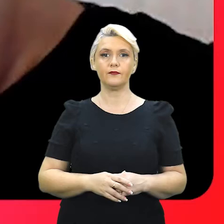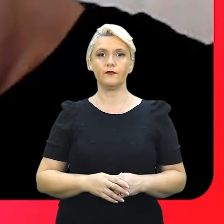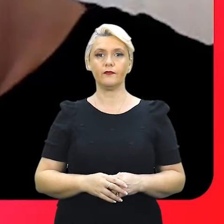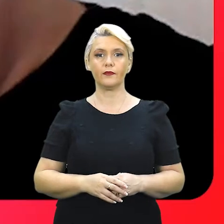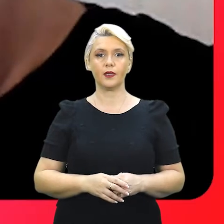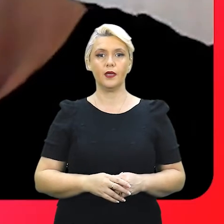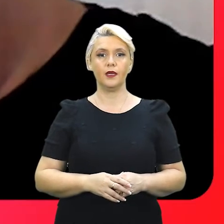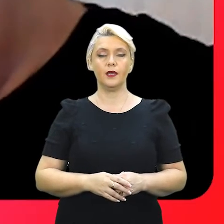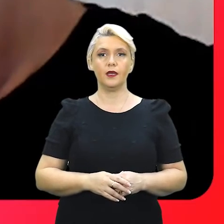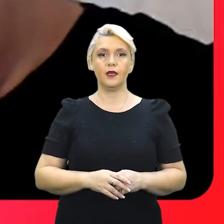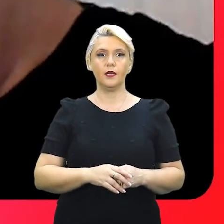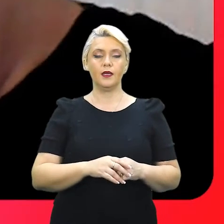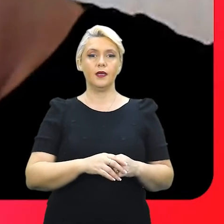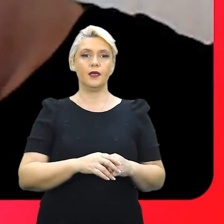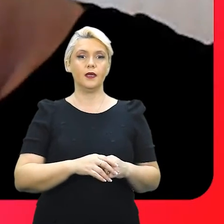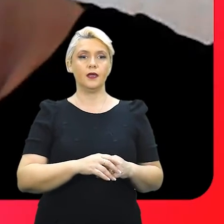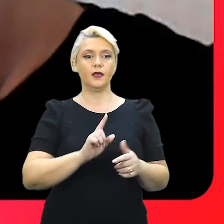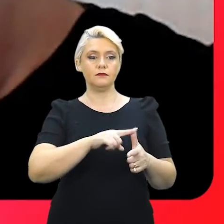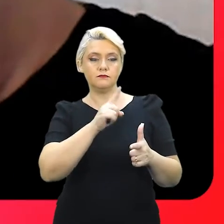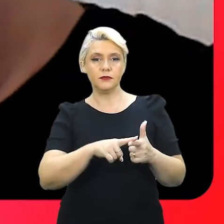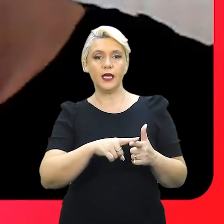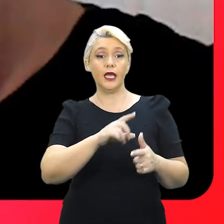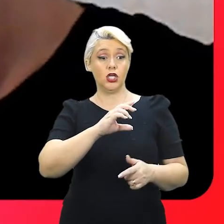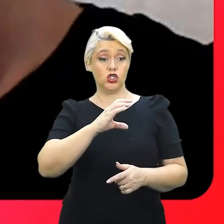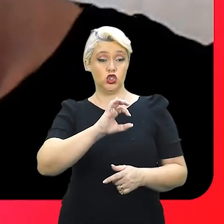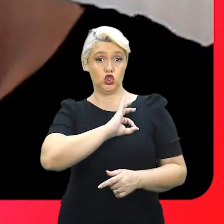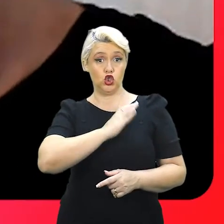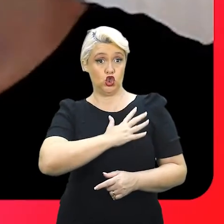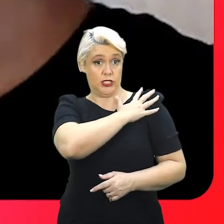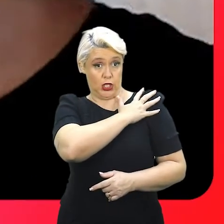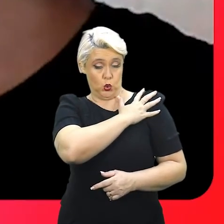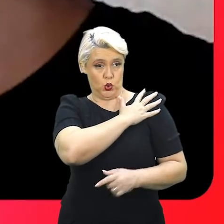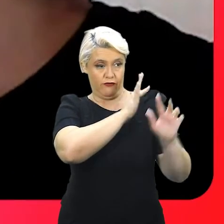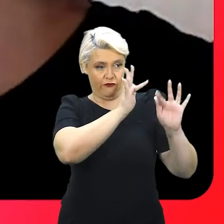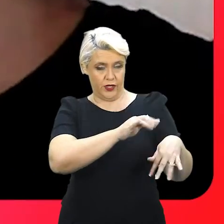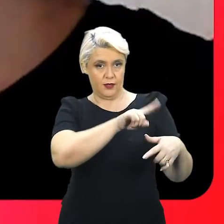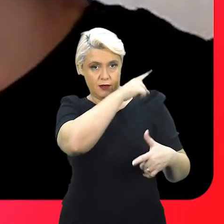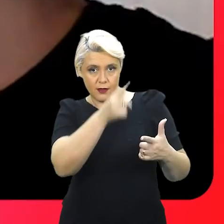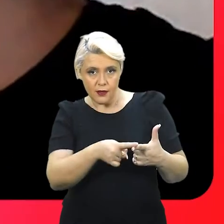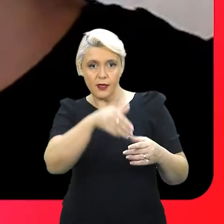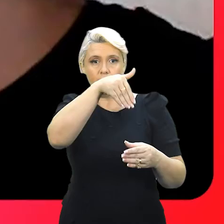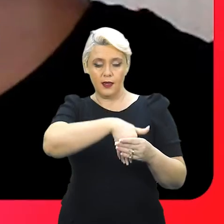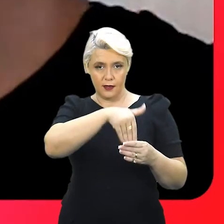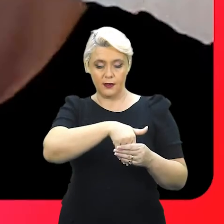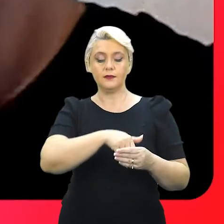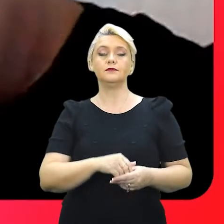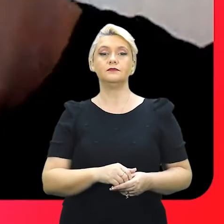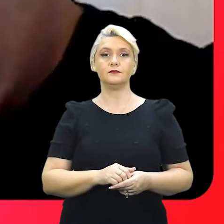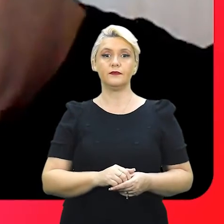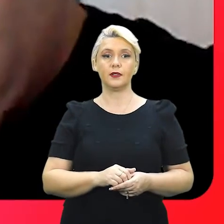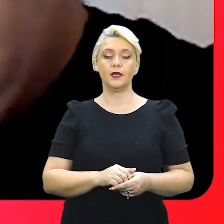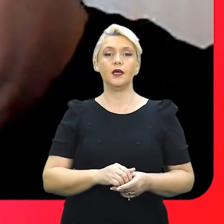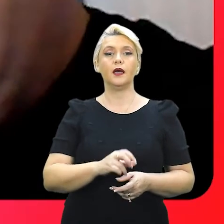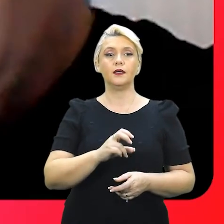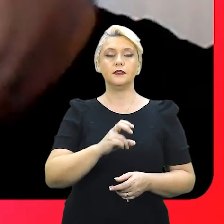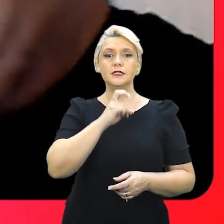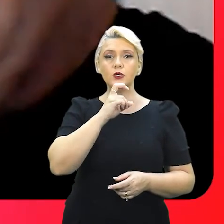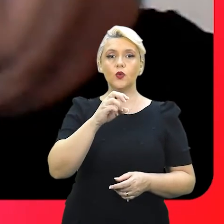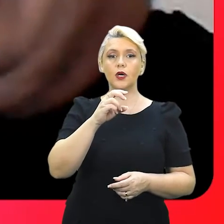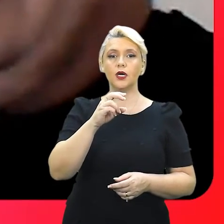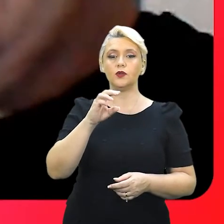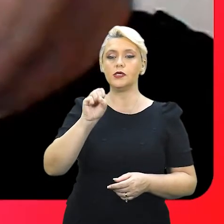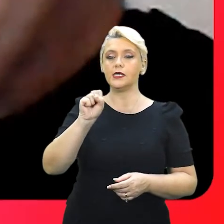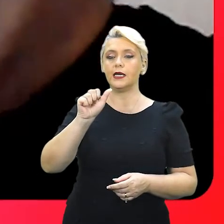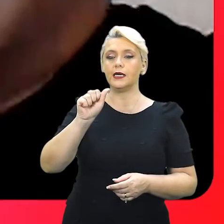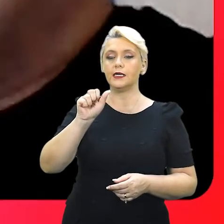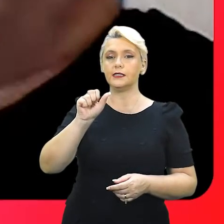A primeira depois da ditadura, a primeira depois do José Sarney, né, dos 5 anos com o Sarney, né? Isso,